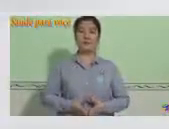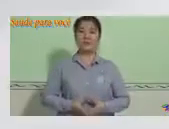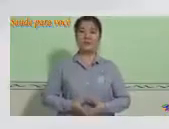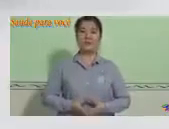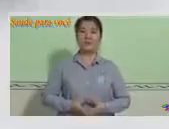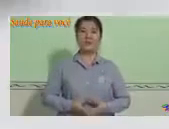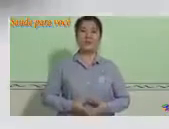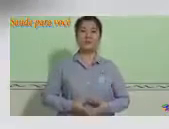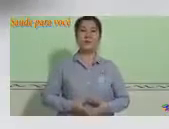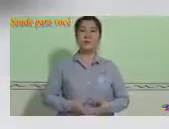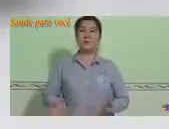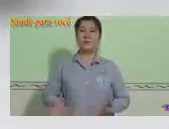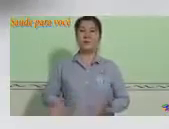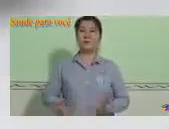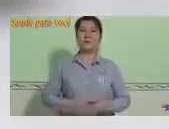ASSOCIADAMIORPERDADEMEMO acento agudo